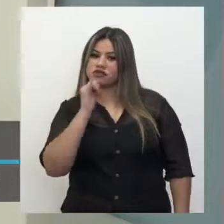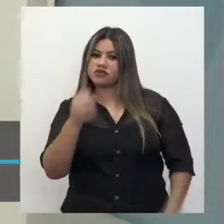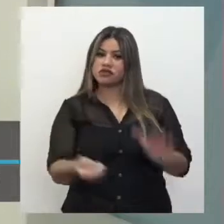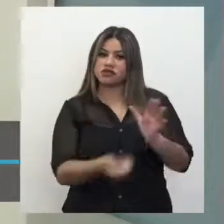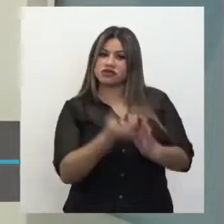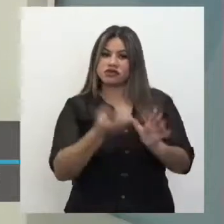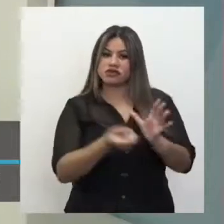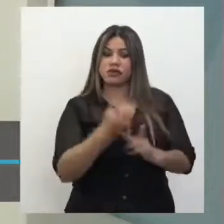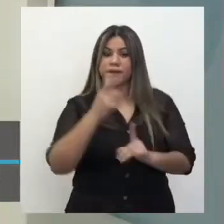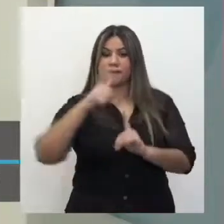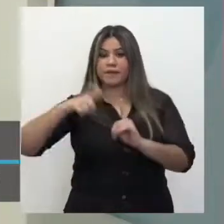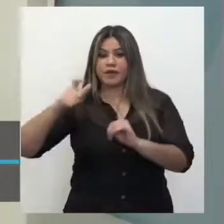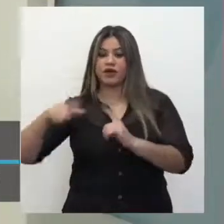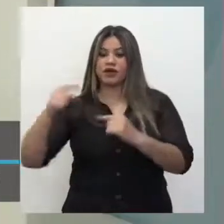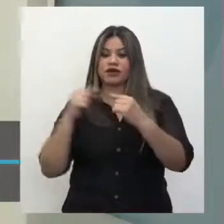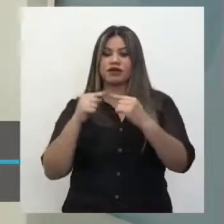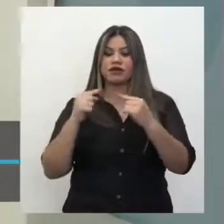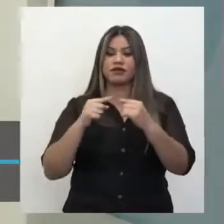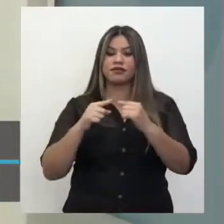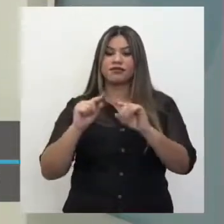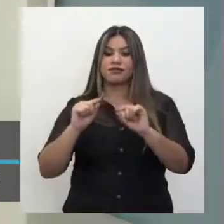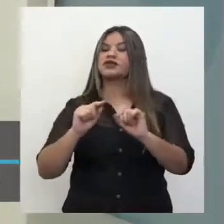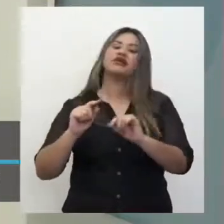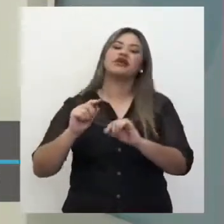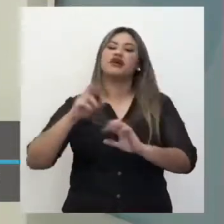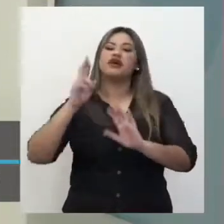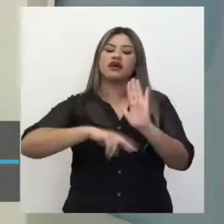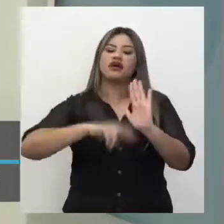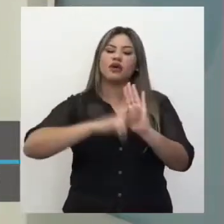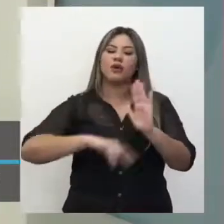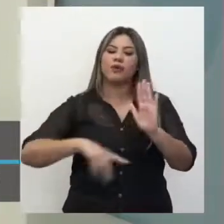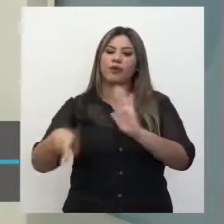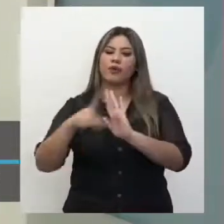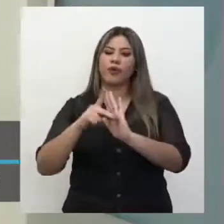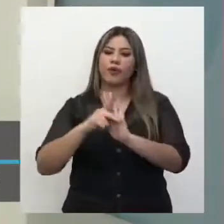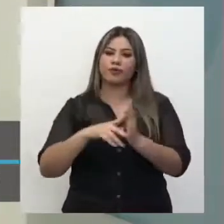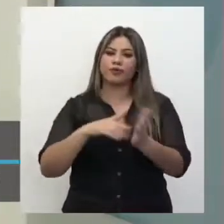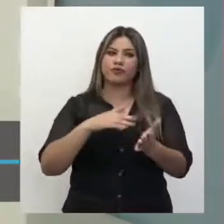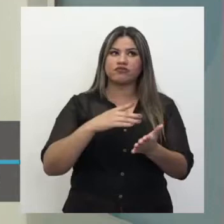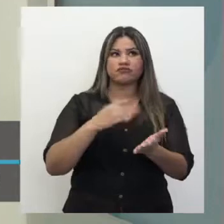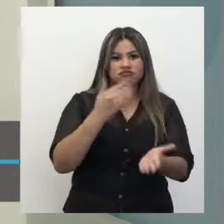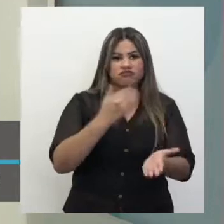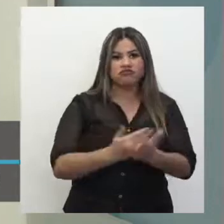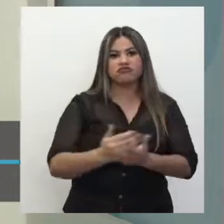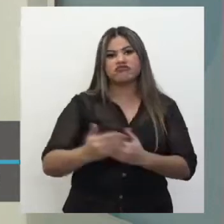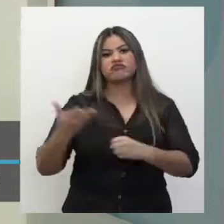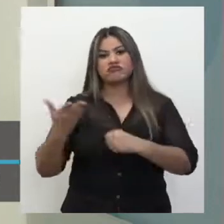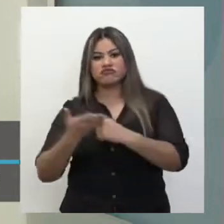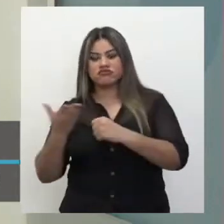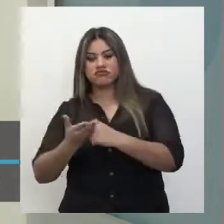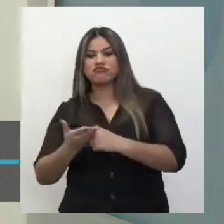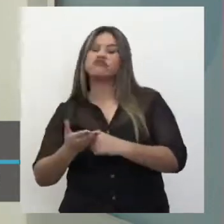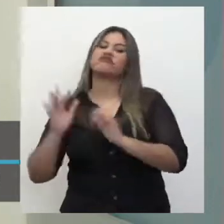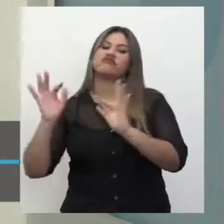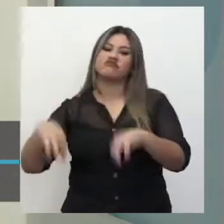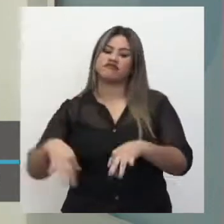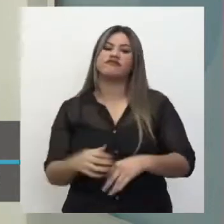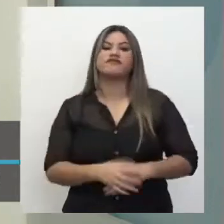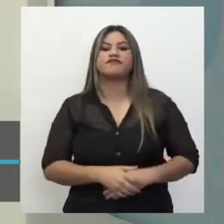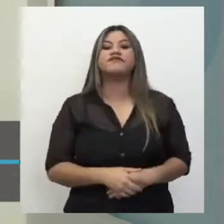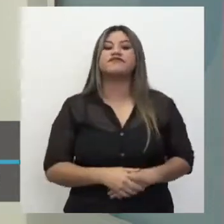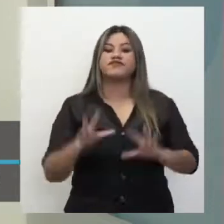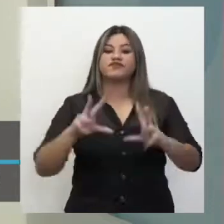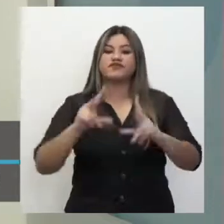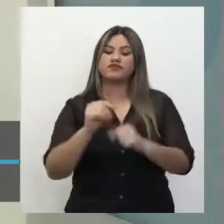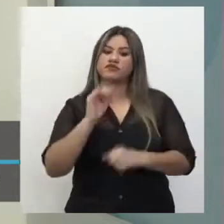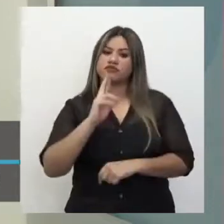onde as personagens são envolvidas em enredos com um começo, meio e fim. Então, todos estão colocando narrativas curtas,